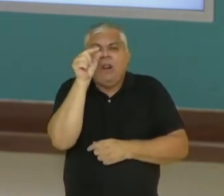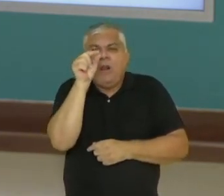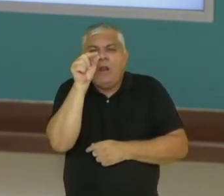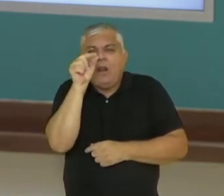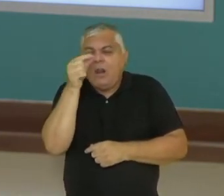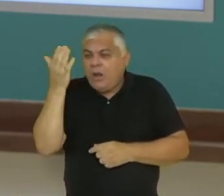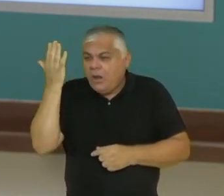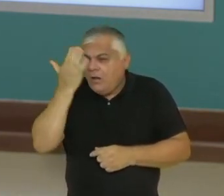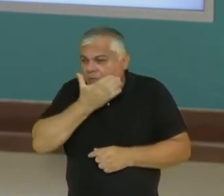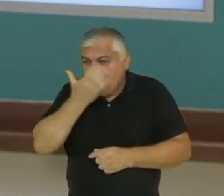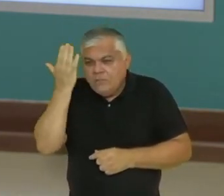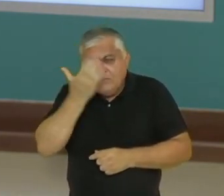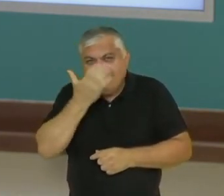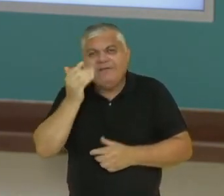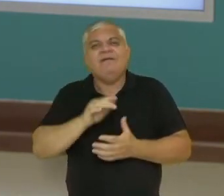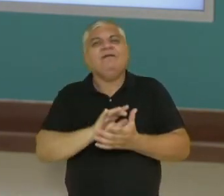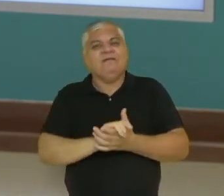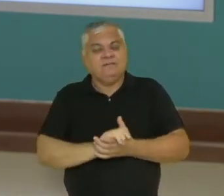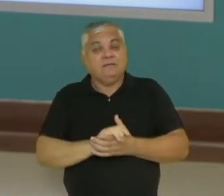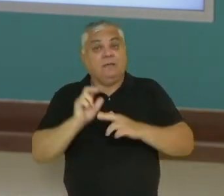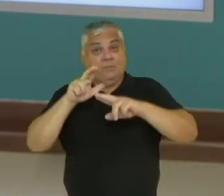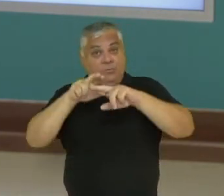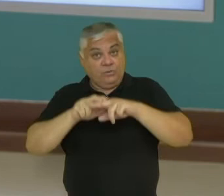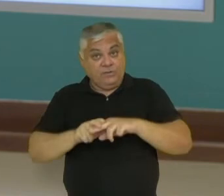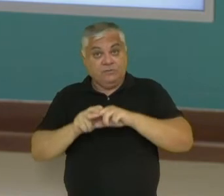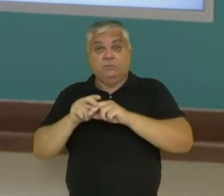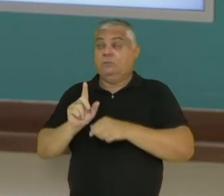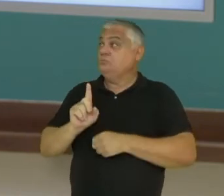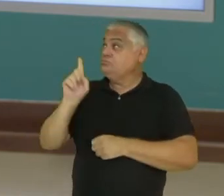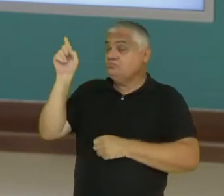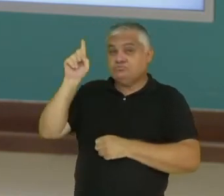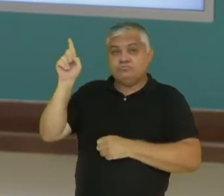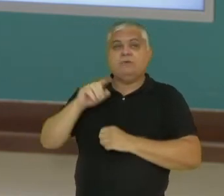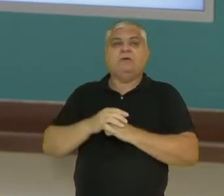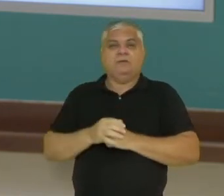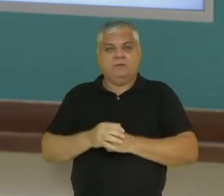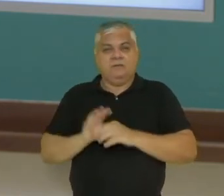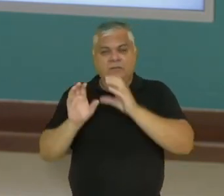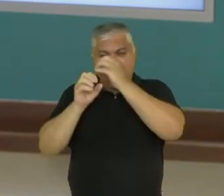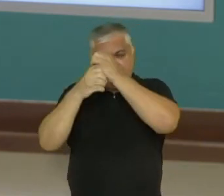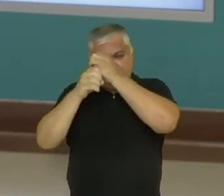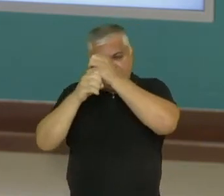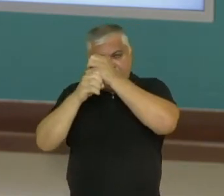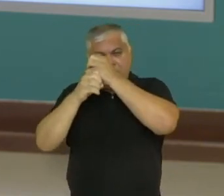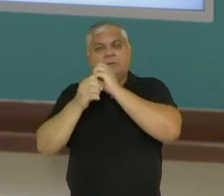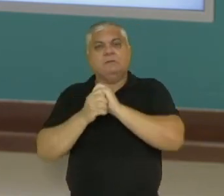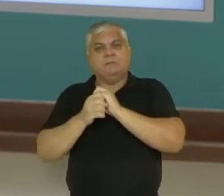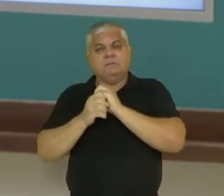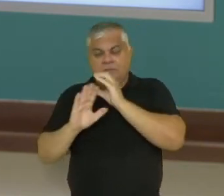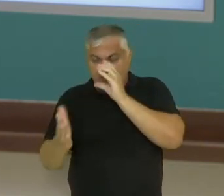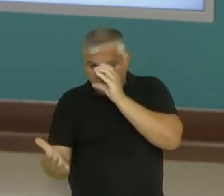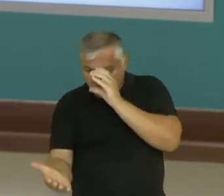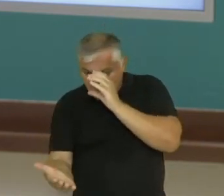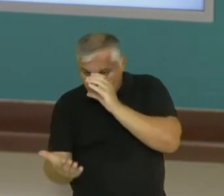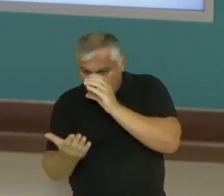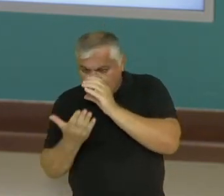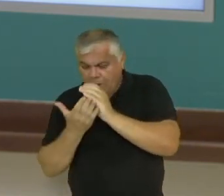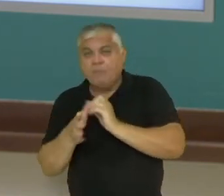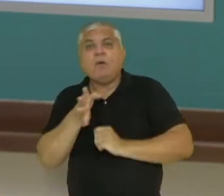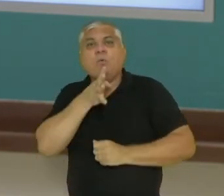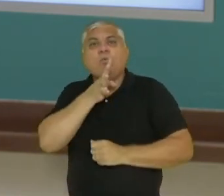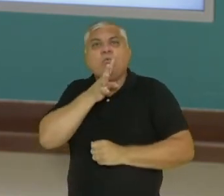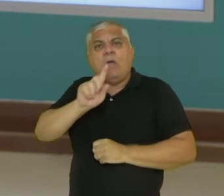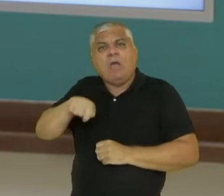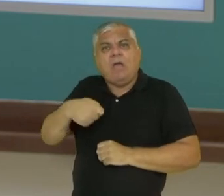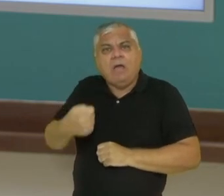microscópicos, exatamente daí a importância, mais uma importância, né? De nós usarmos este aparelho